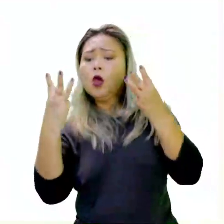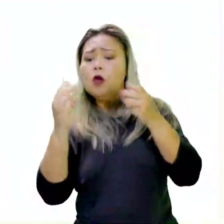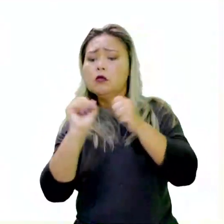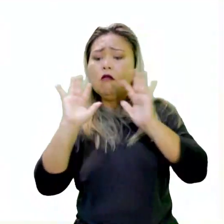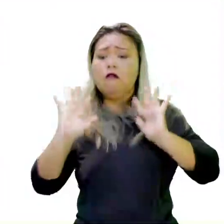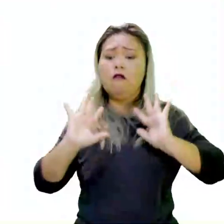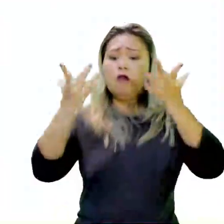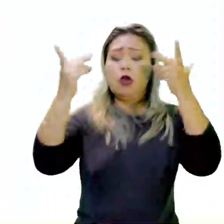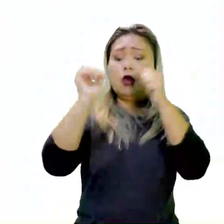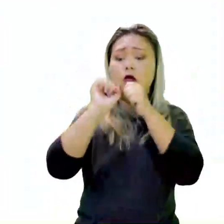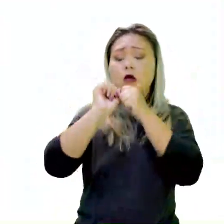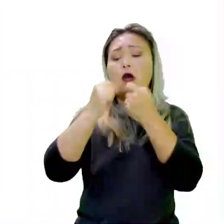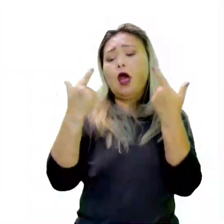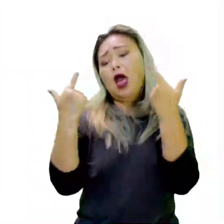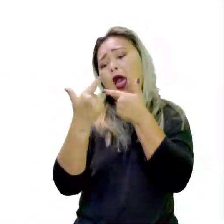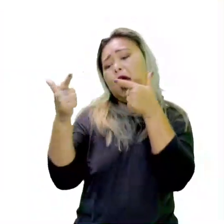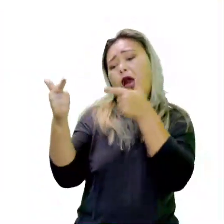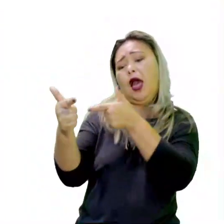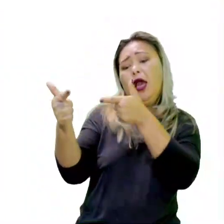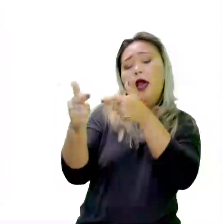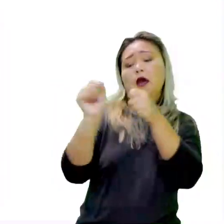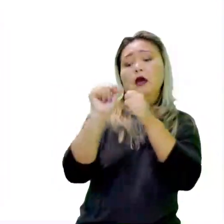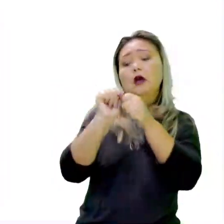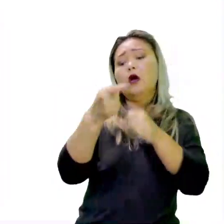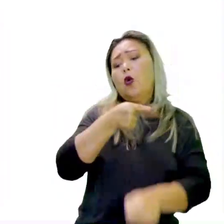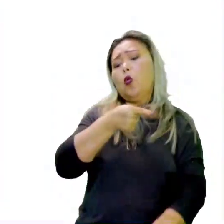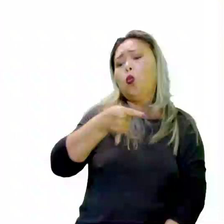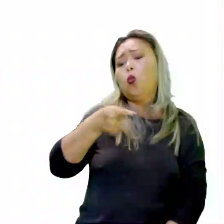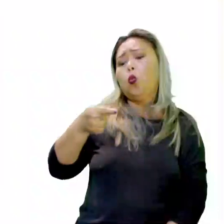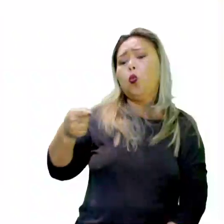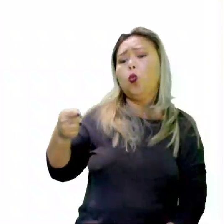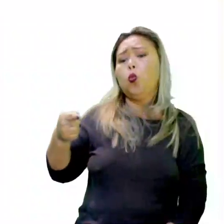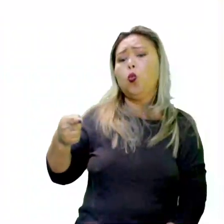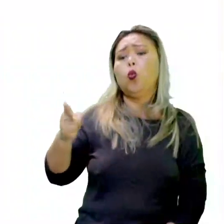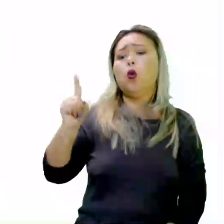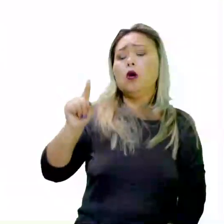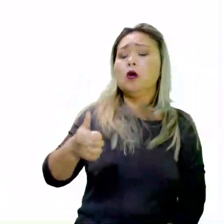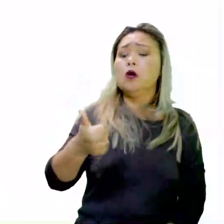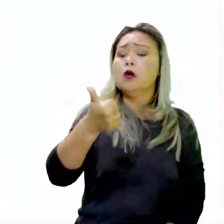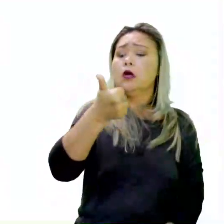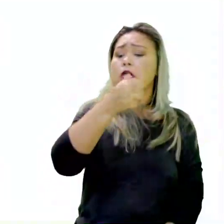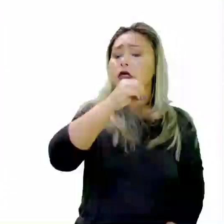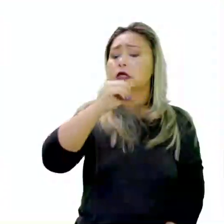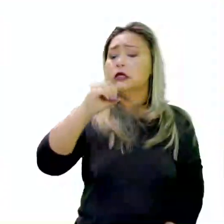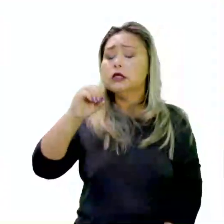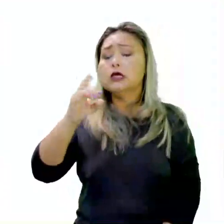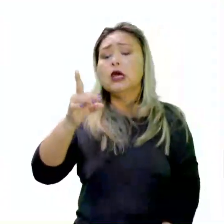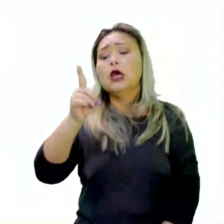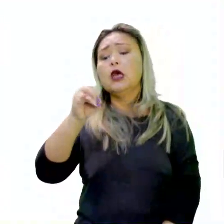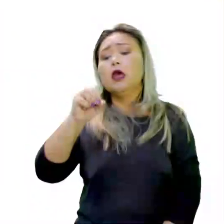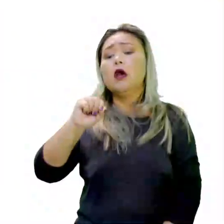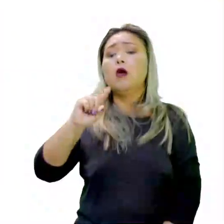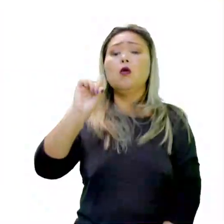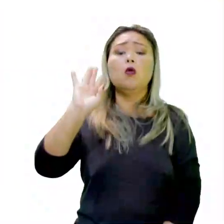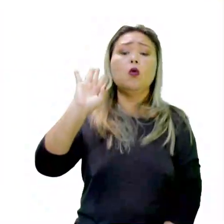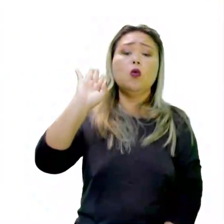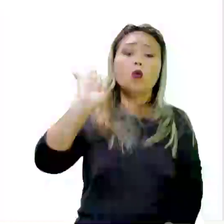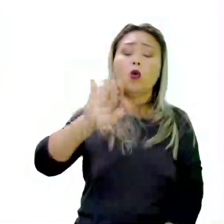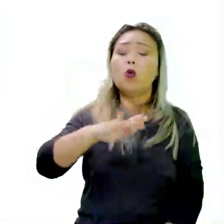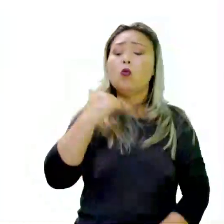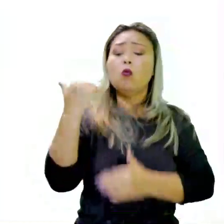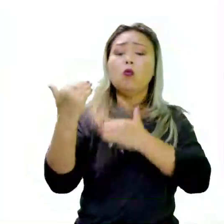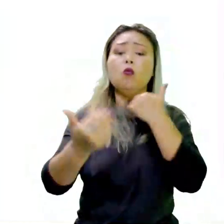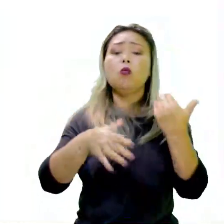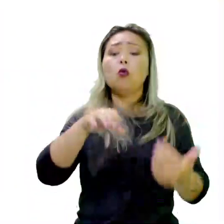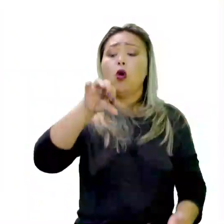ridicularizar os cristãos, duravam 100 dias. 100 dias. Morreram 9